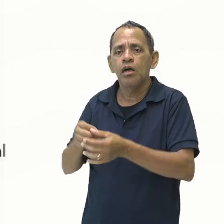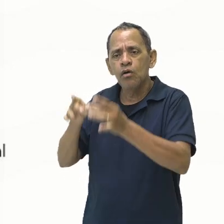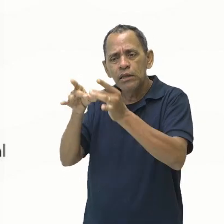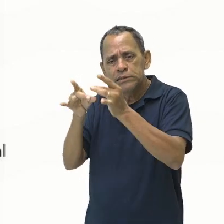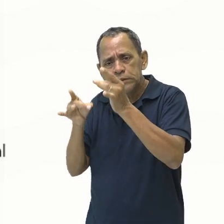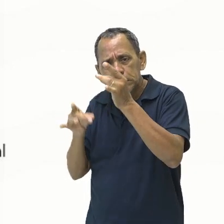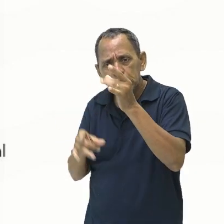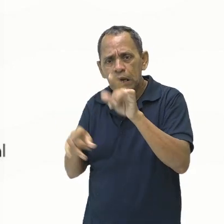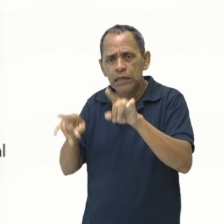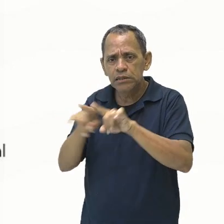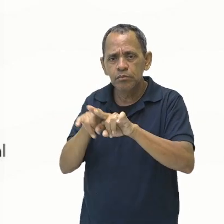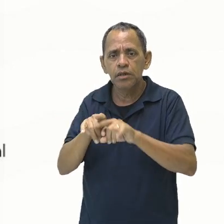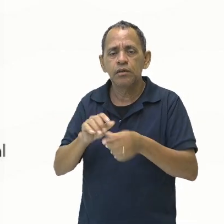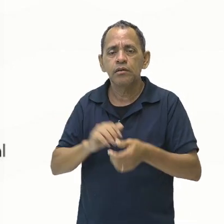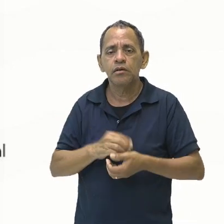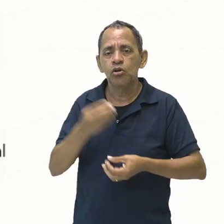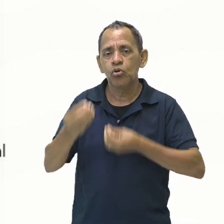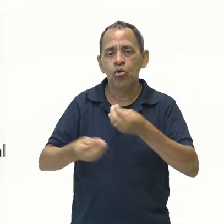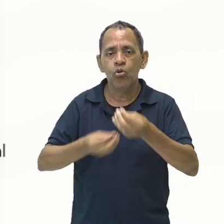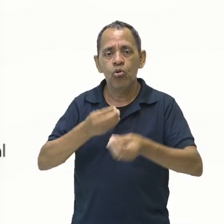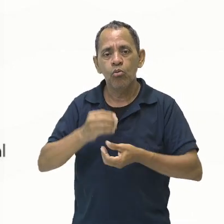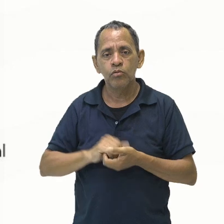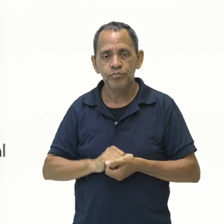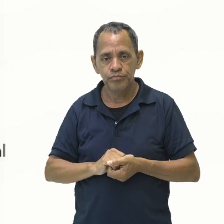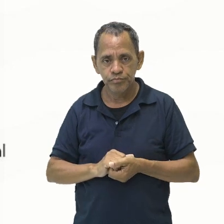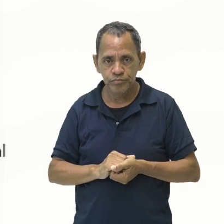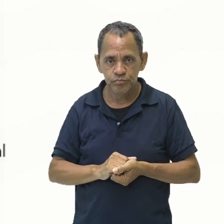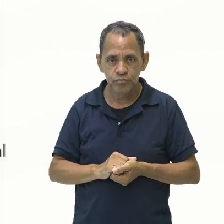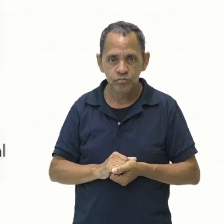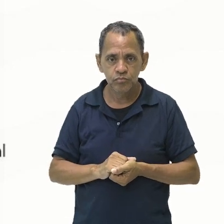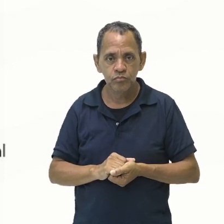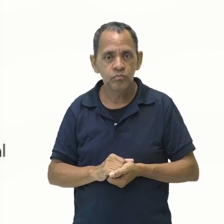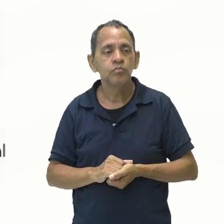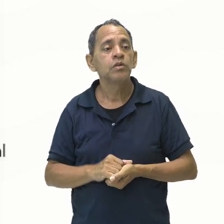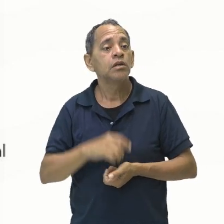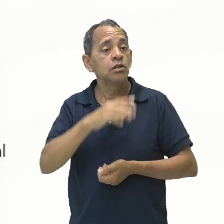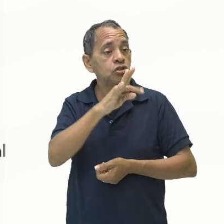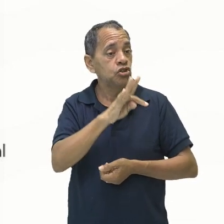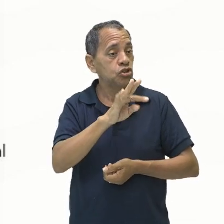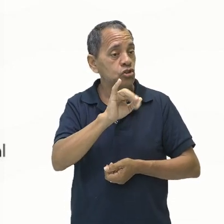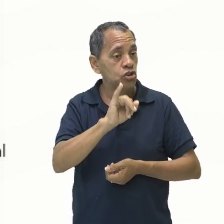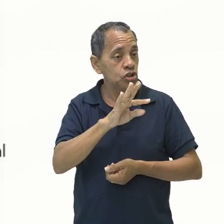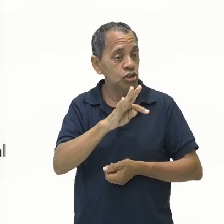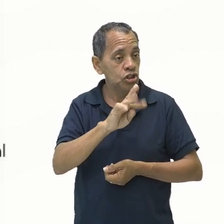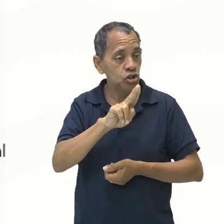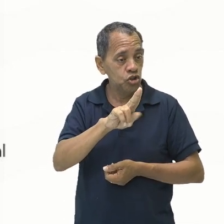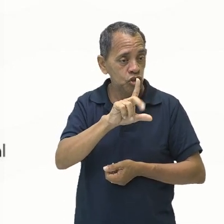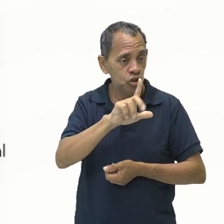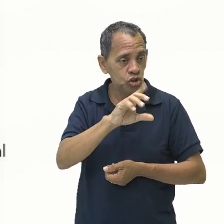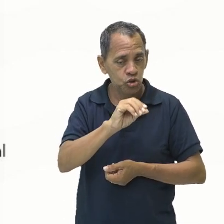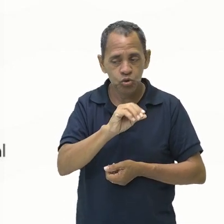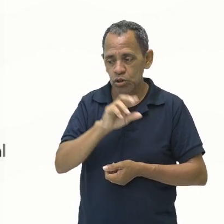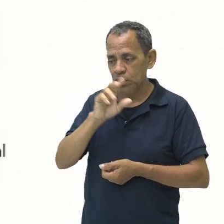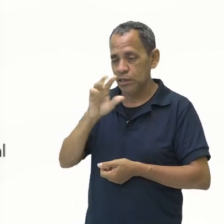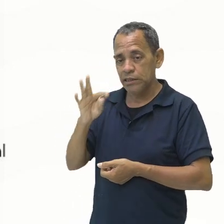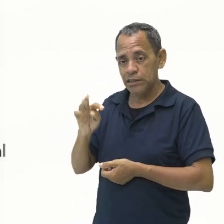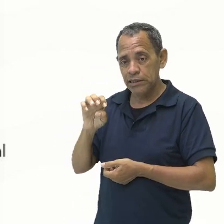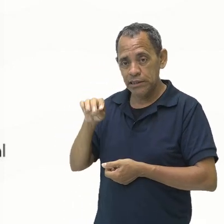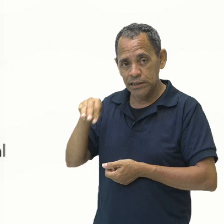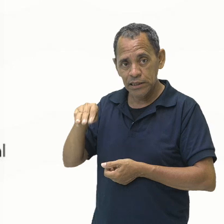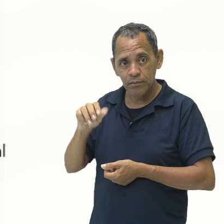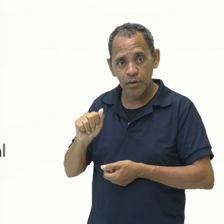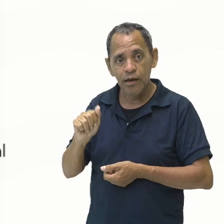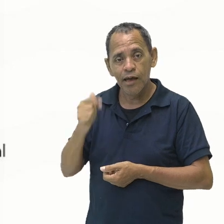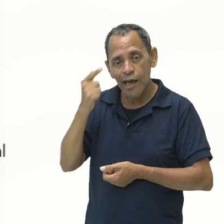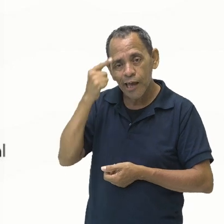o tema, o assunto que eu vou trabalhar. Ele dará as diretrizes do texto ao expor a ideia que deverá